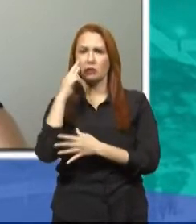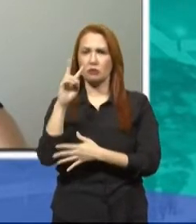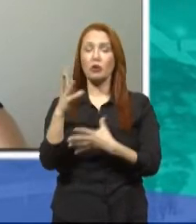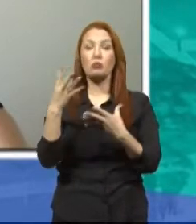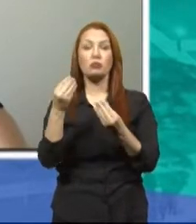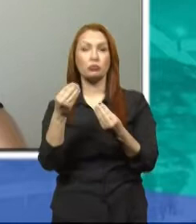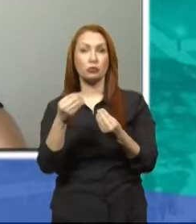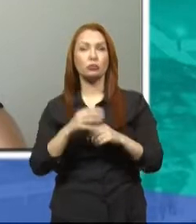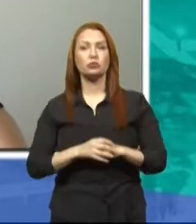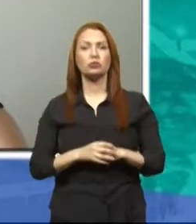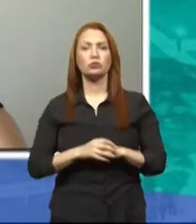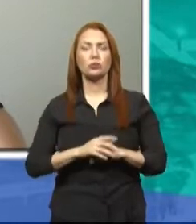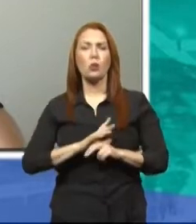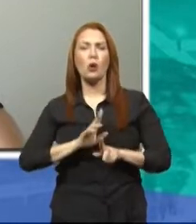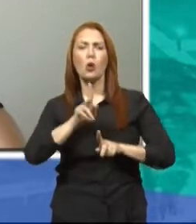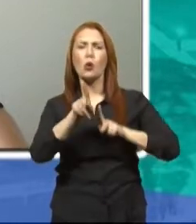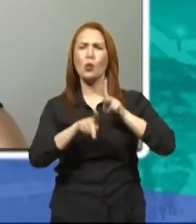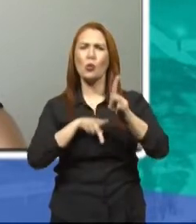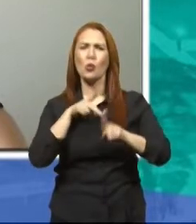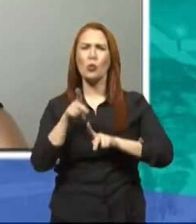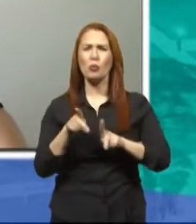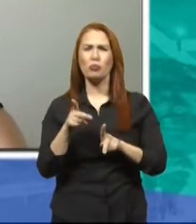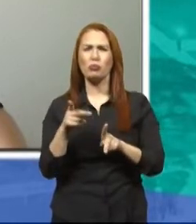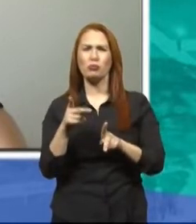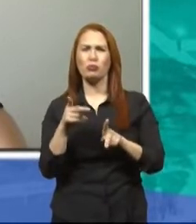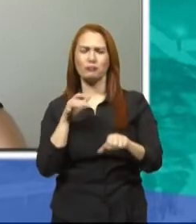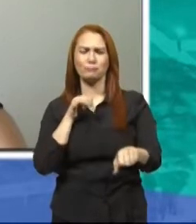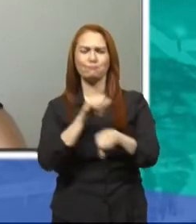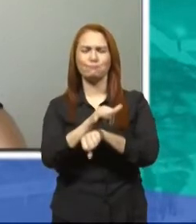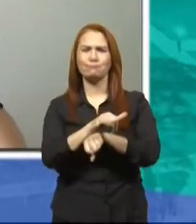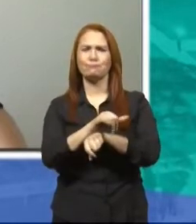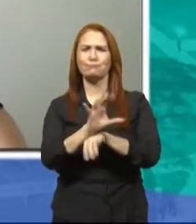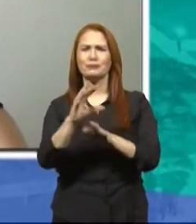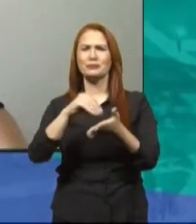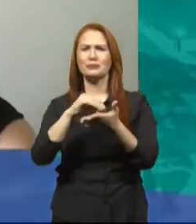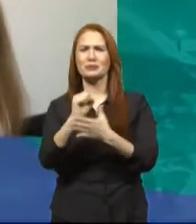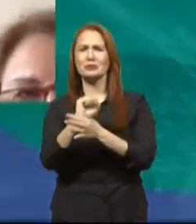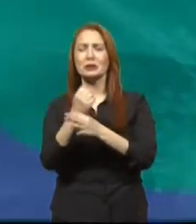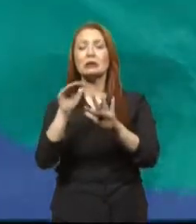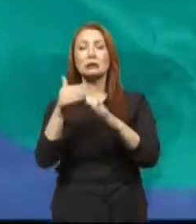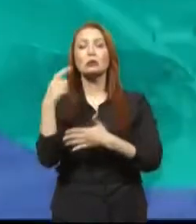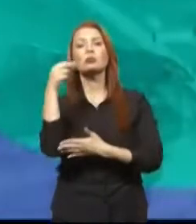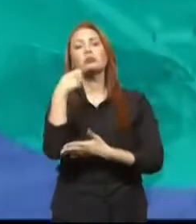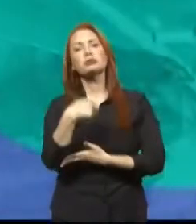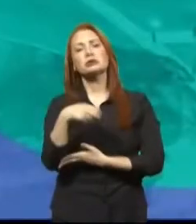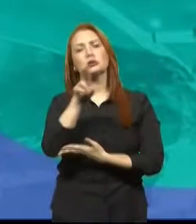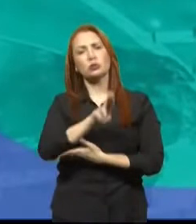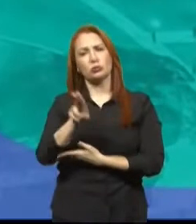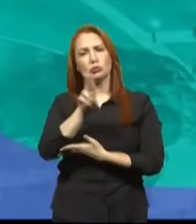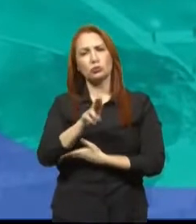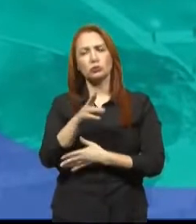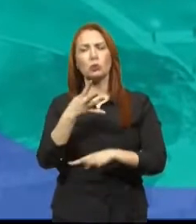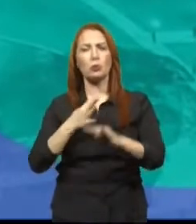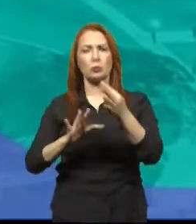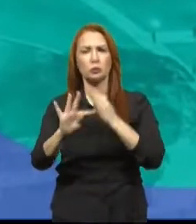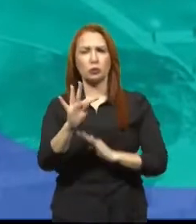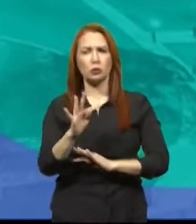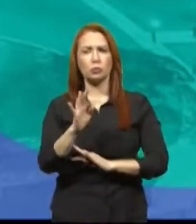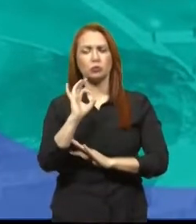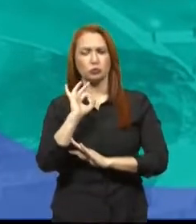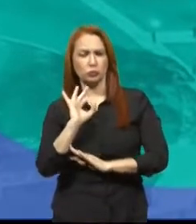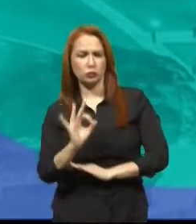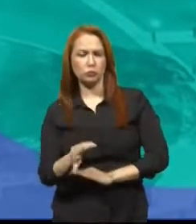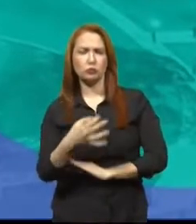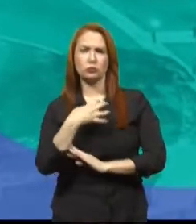população está exposta, ela precisa também ser educada a utilizar da melhor forma essas tecnologias num futuro muito próximo. A gente precisa,